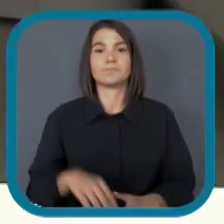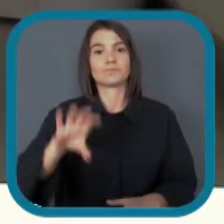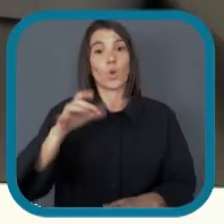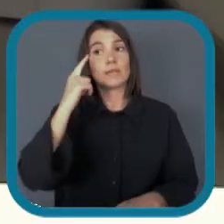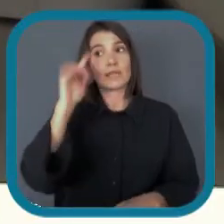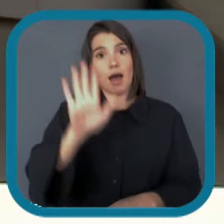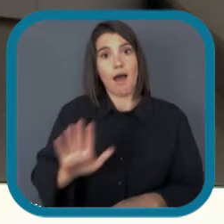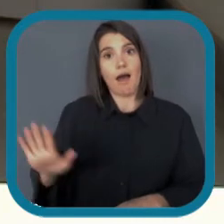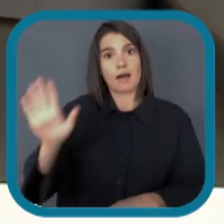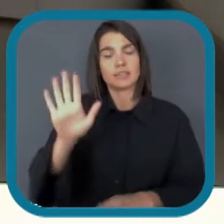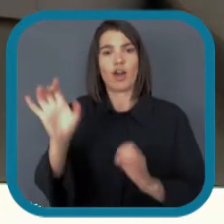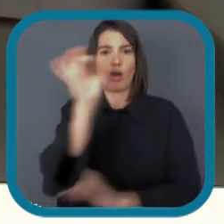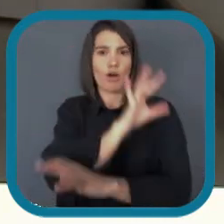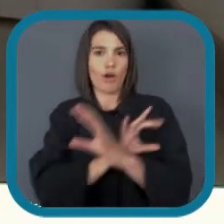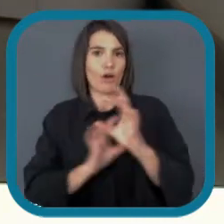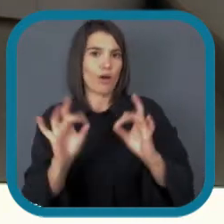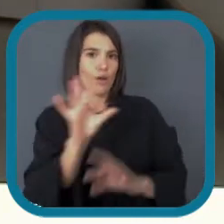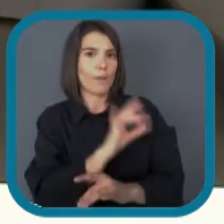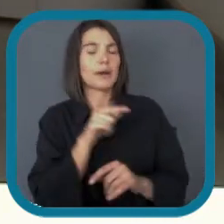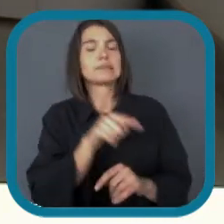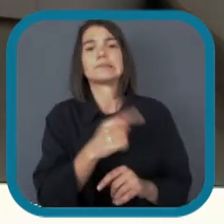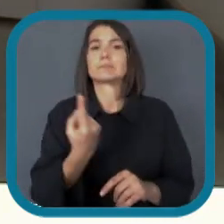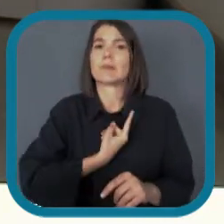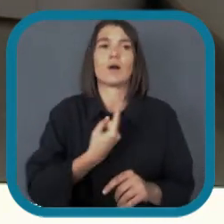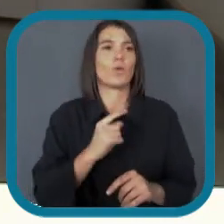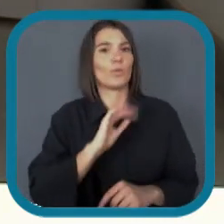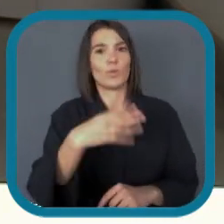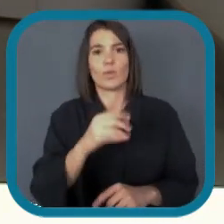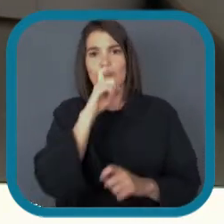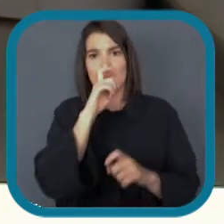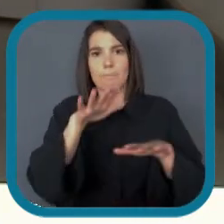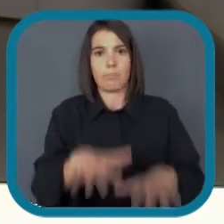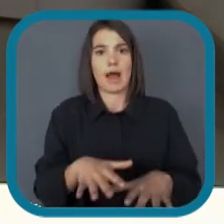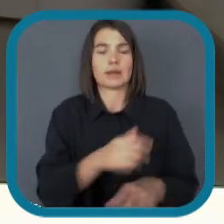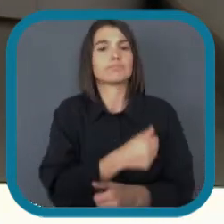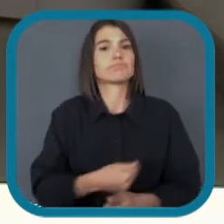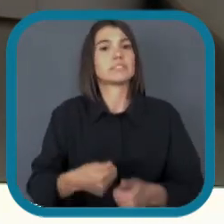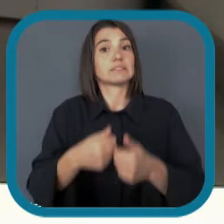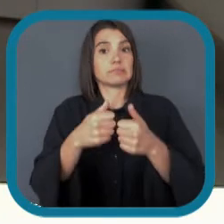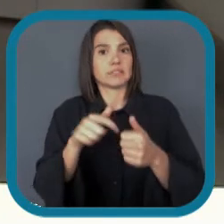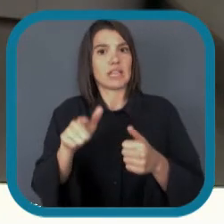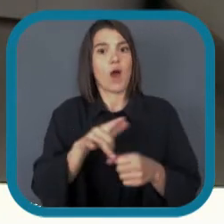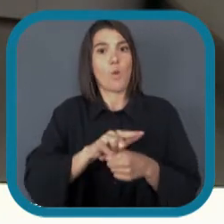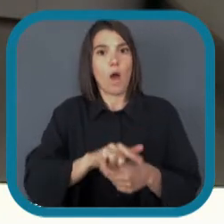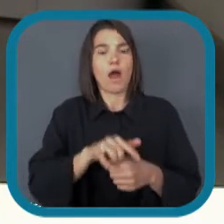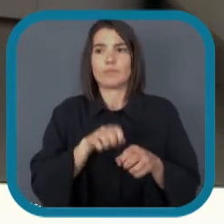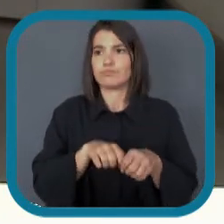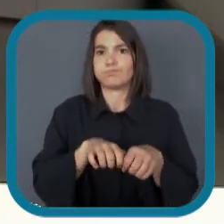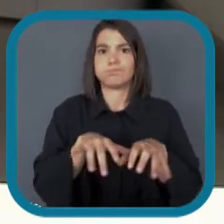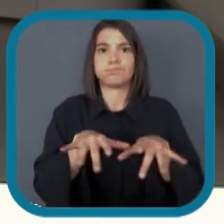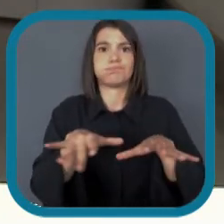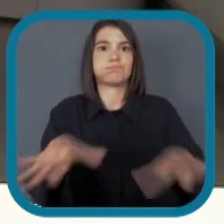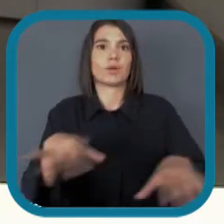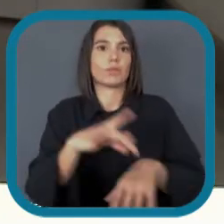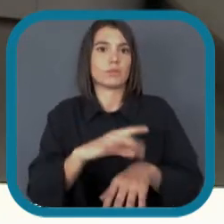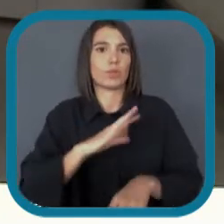Do continente asiático para a Europa, a Covid-19 obrigou o mundo a parar. A cidade de Wuhan foi o epicentro da pandemia que se espalhou